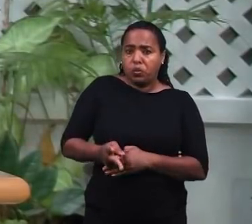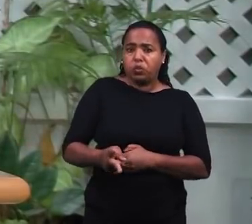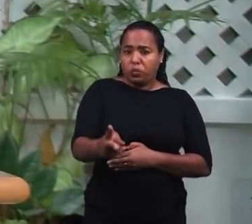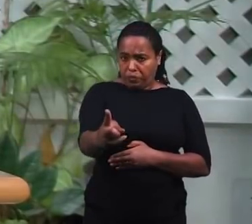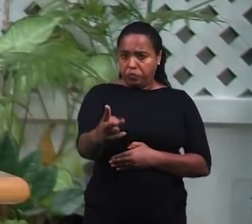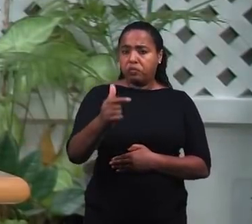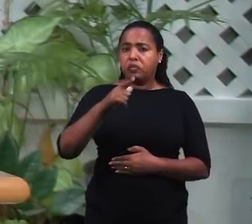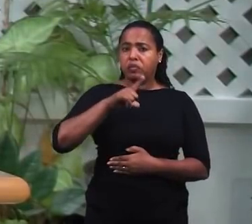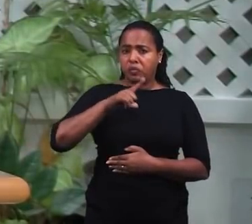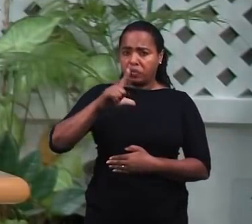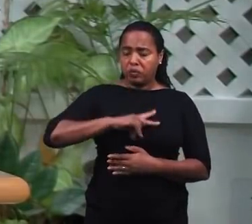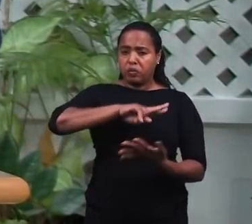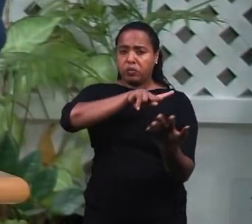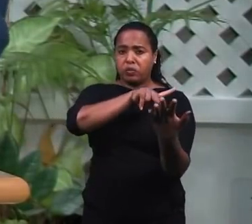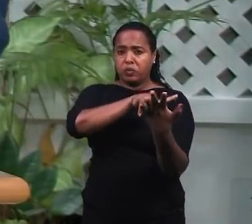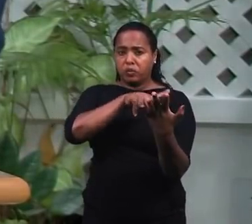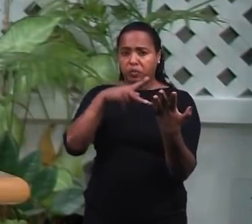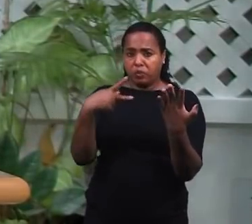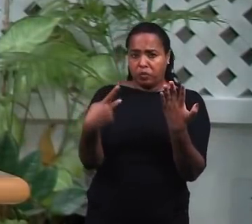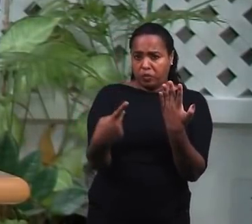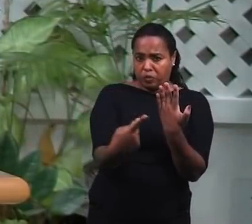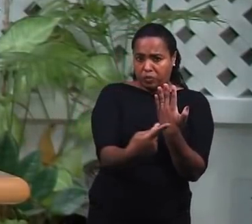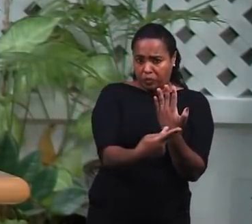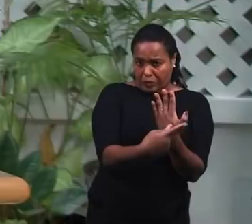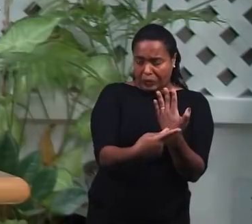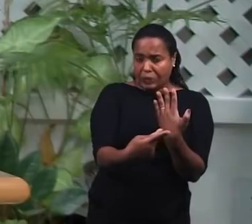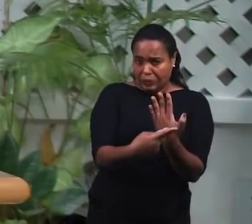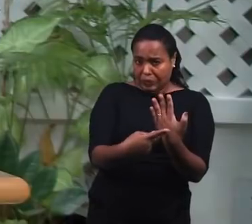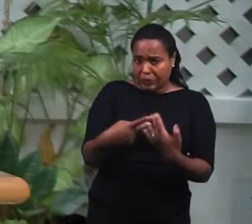sequencial na parábola